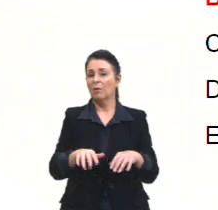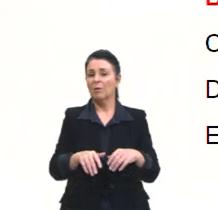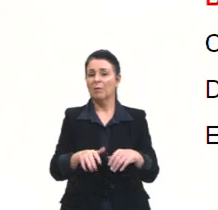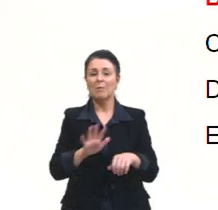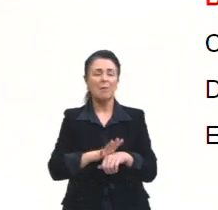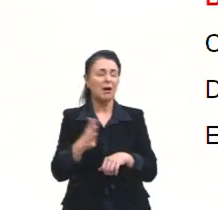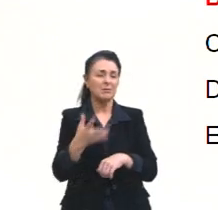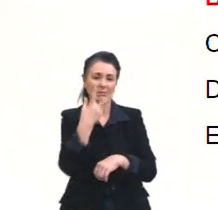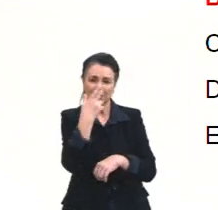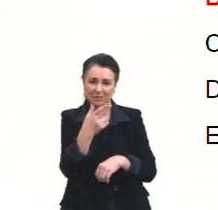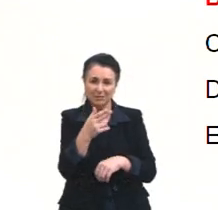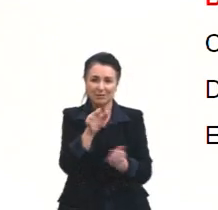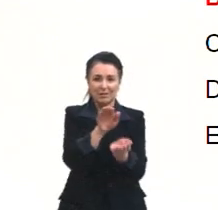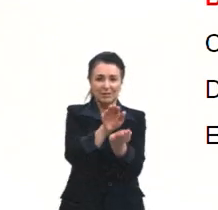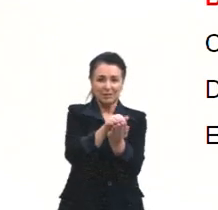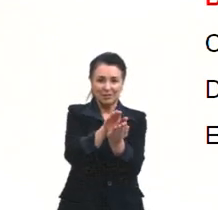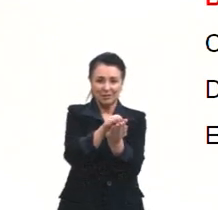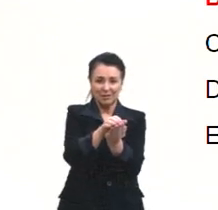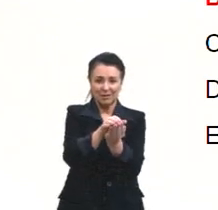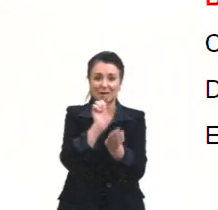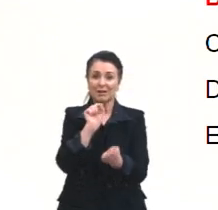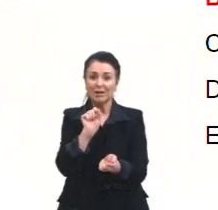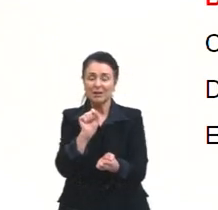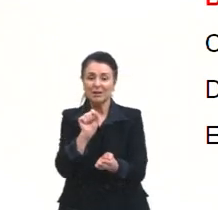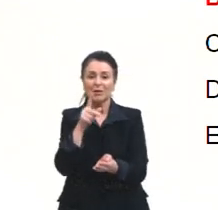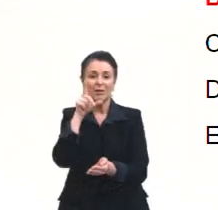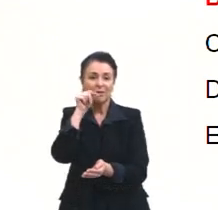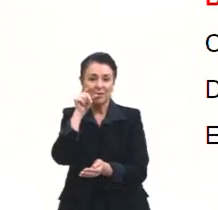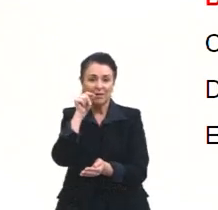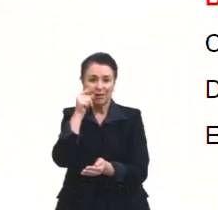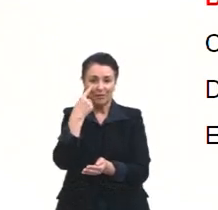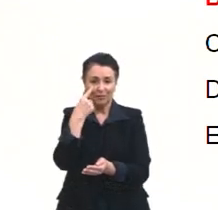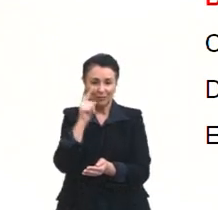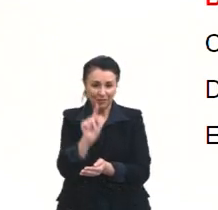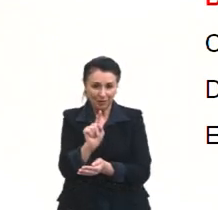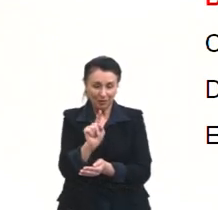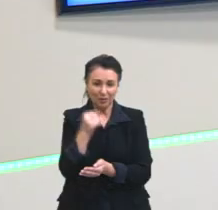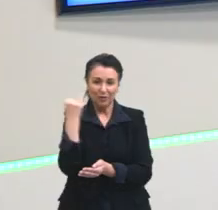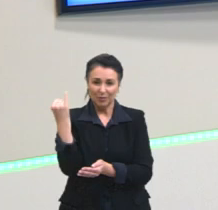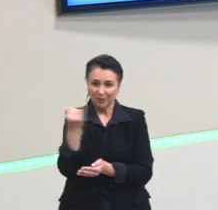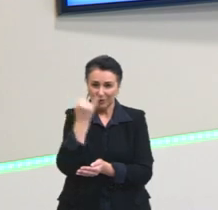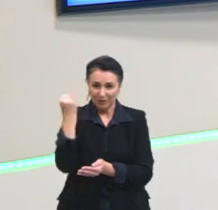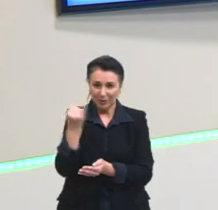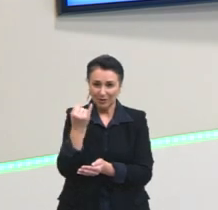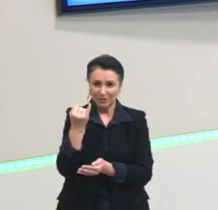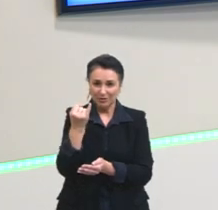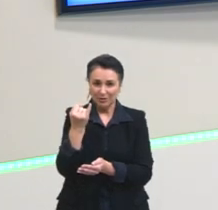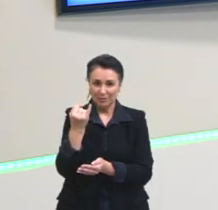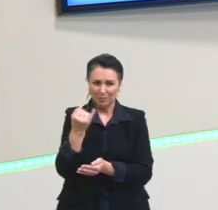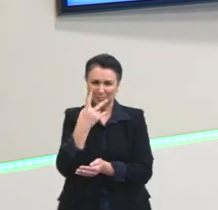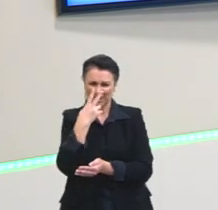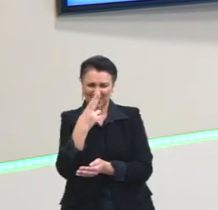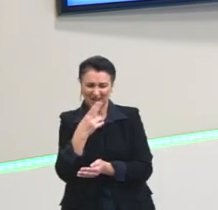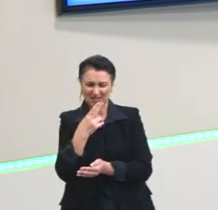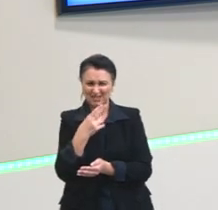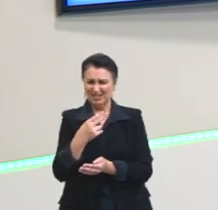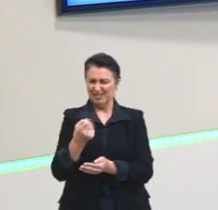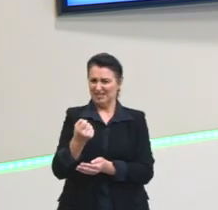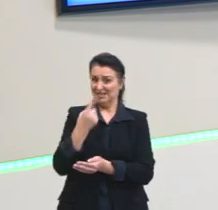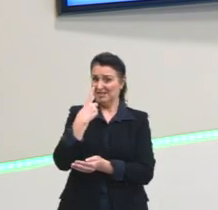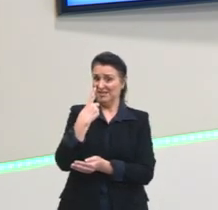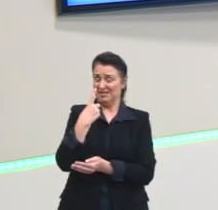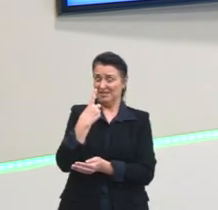e o jacaré e Pardal Viu como é importante isso não é As Aparências Enganam na